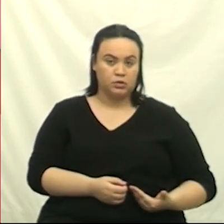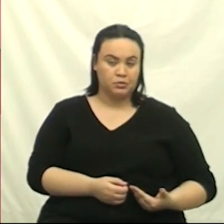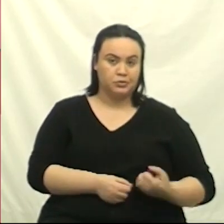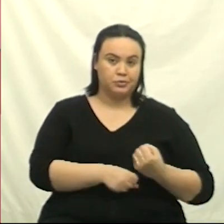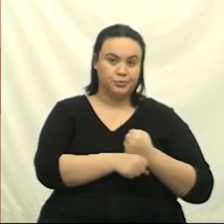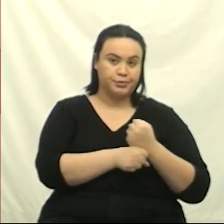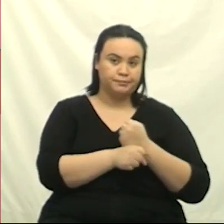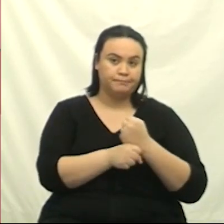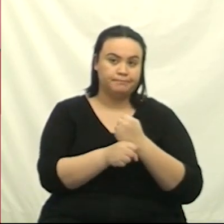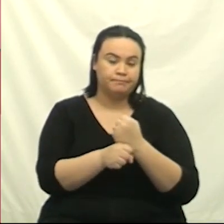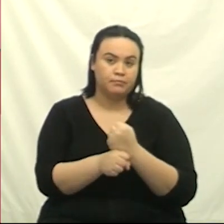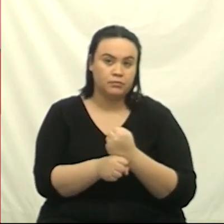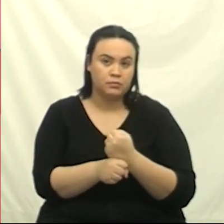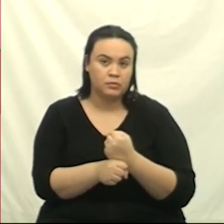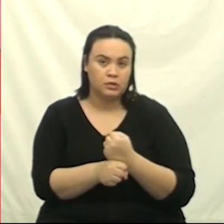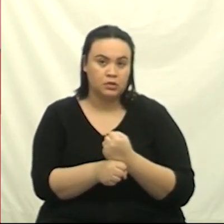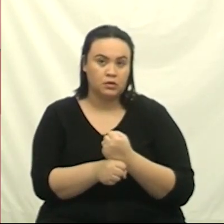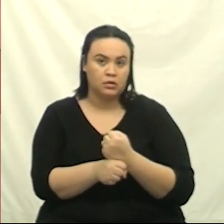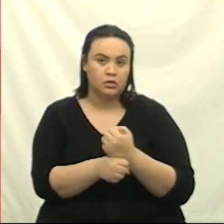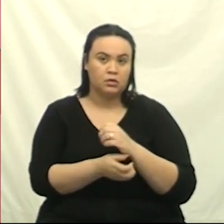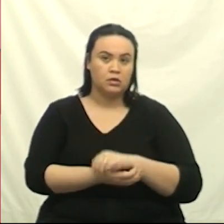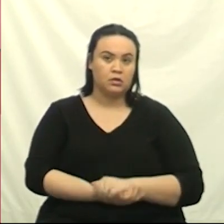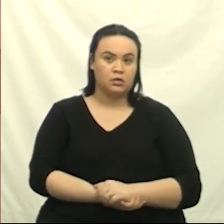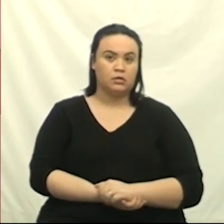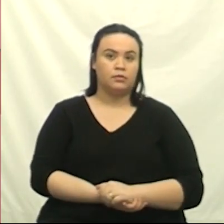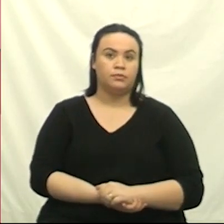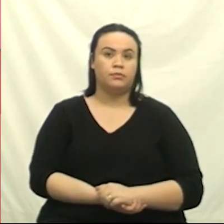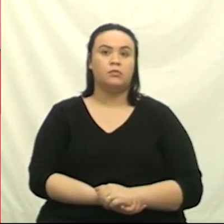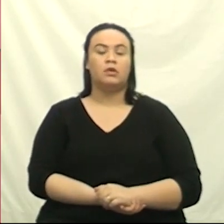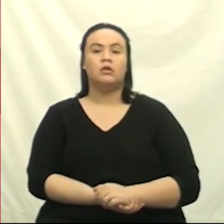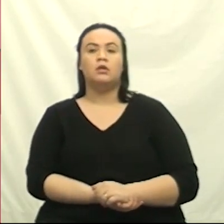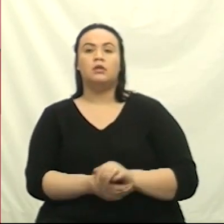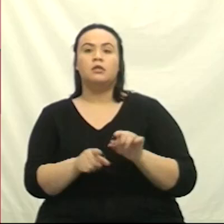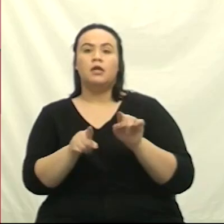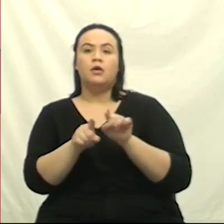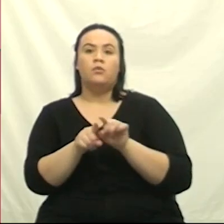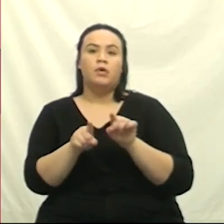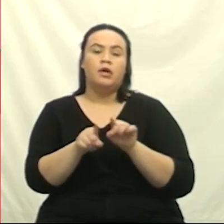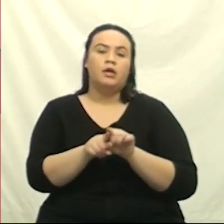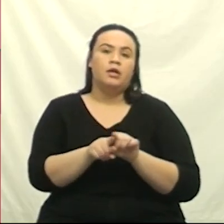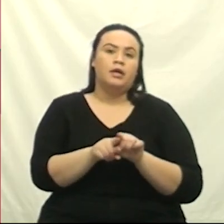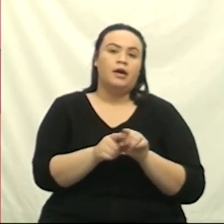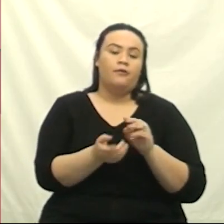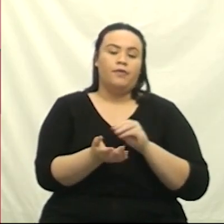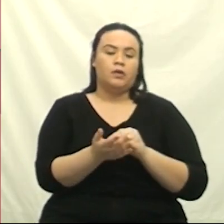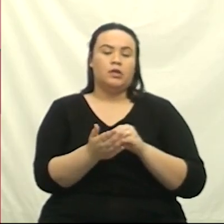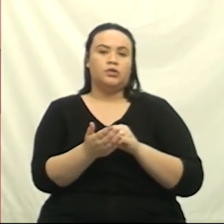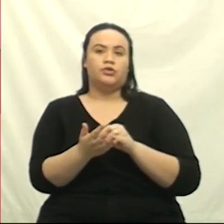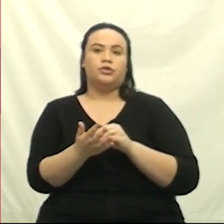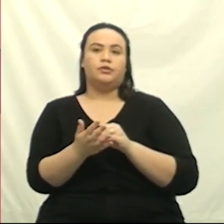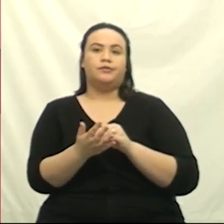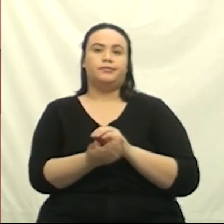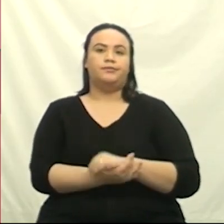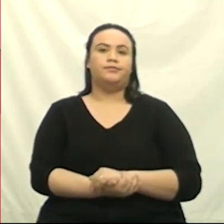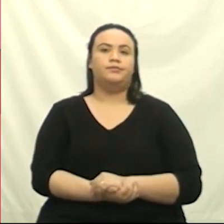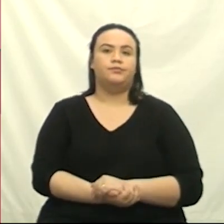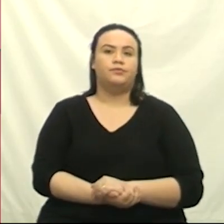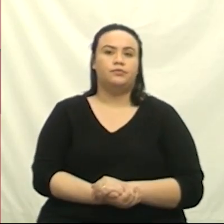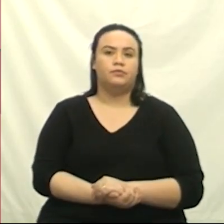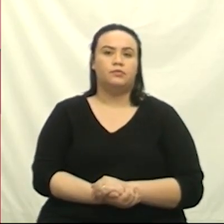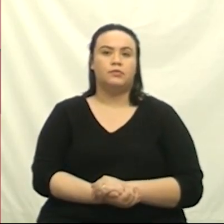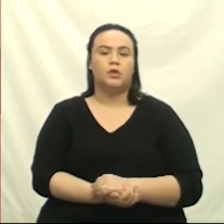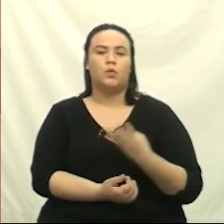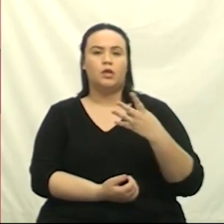anos o fim da regência de classe a insalubridade o 4